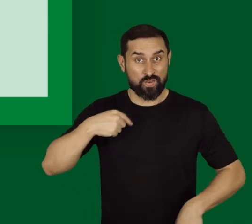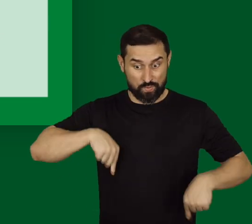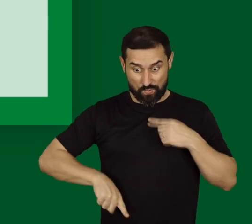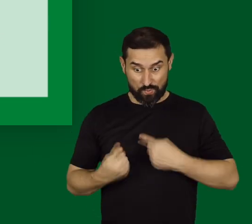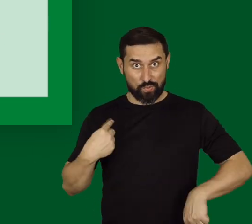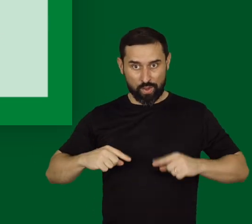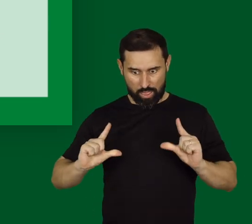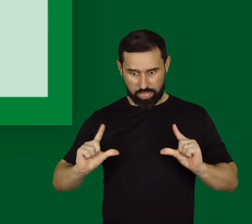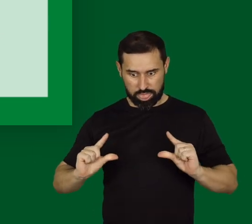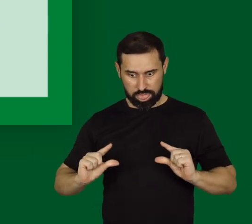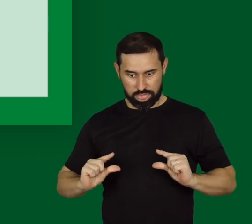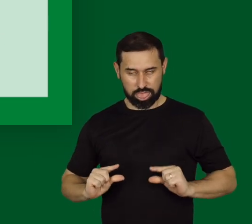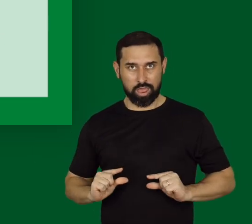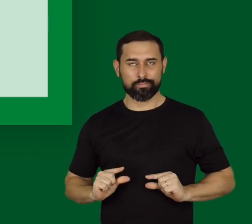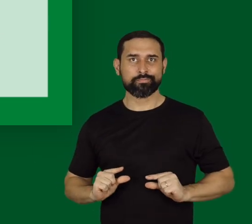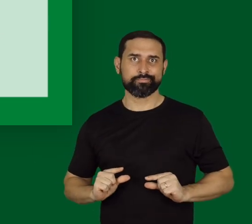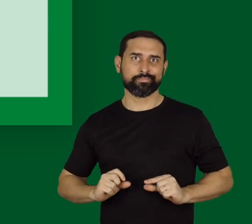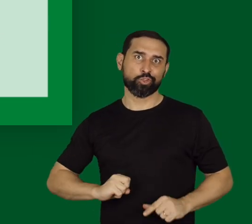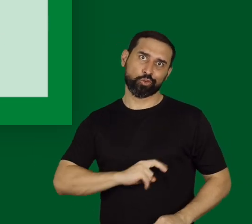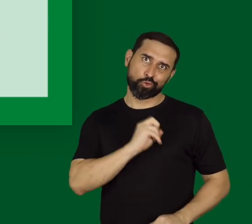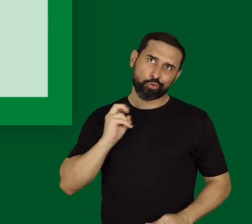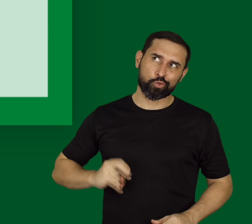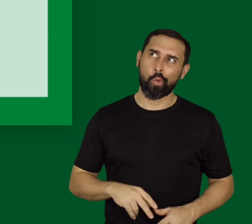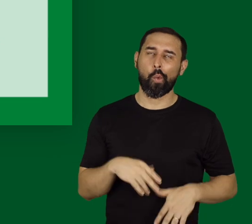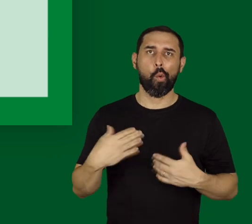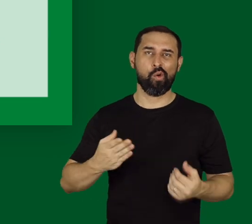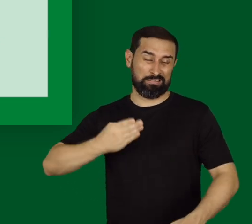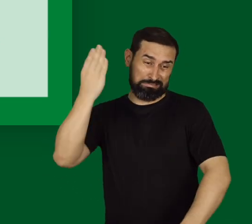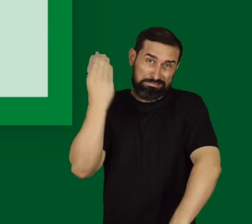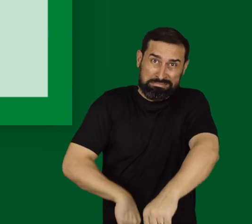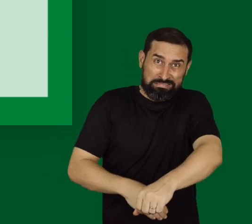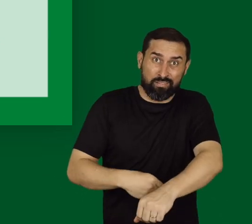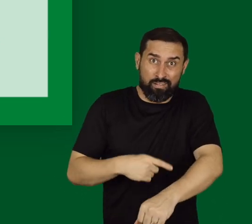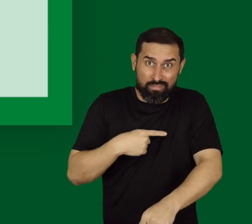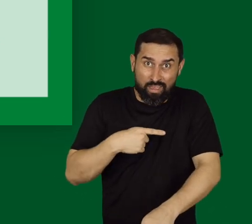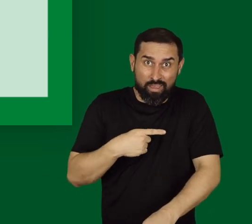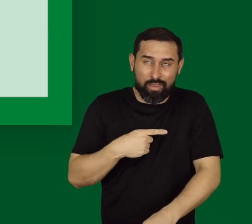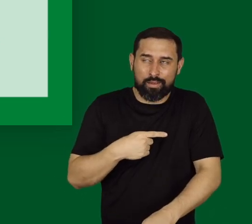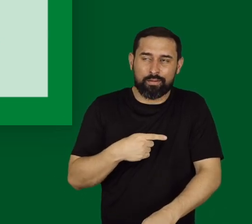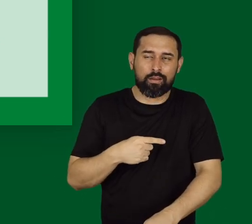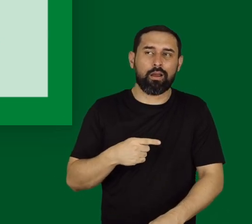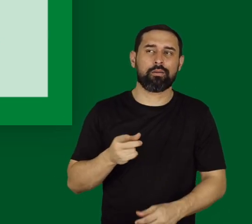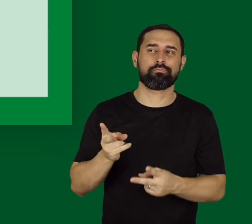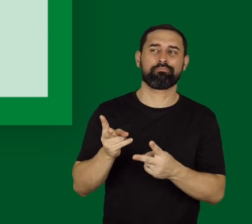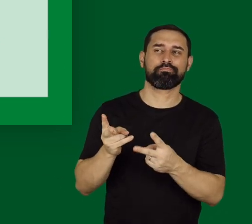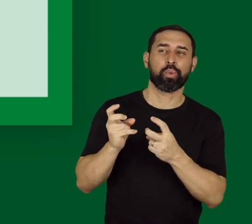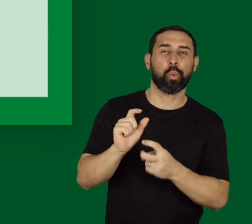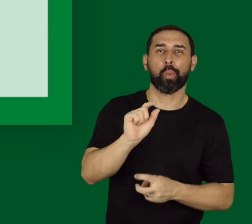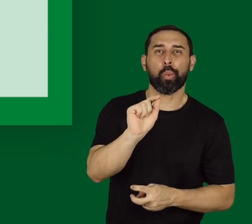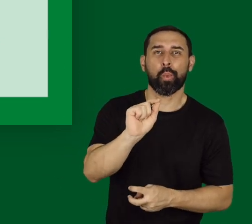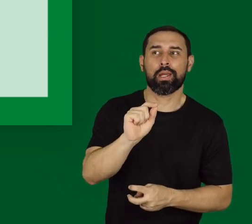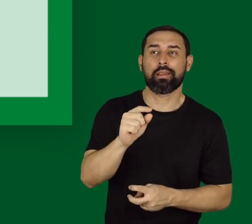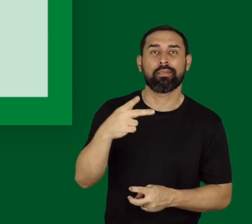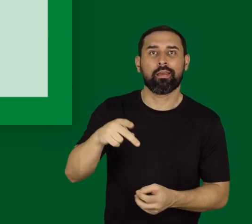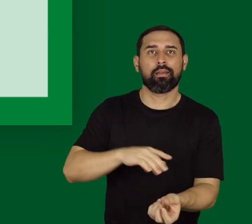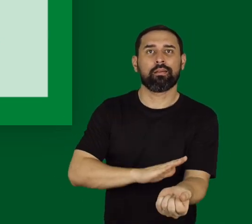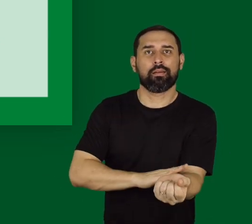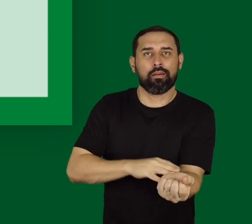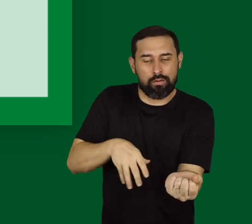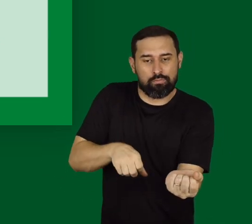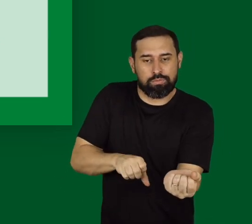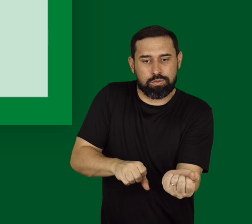você tem uma perda sanguínea, no caso do choque, no trauma, você tem que prestar atenção que a